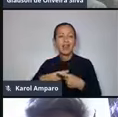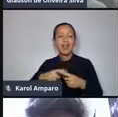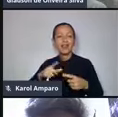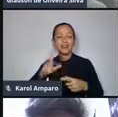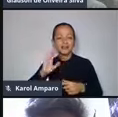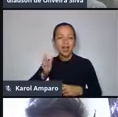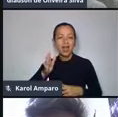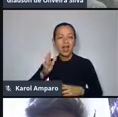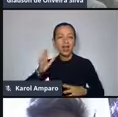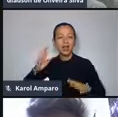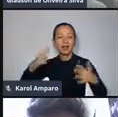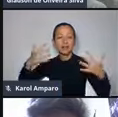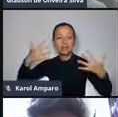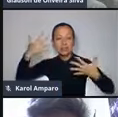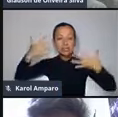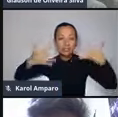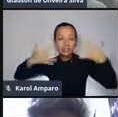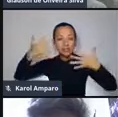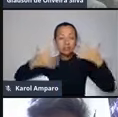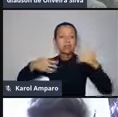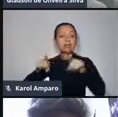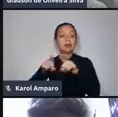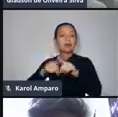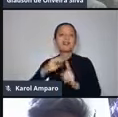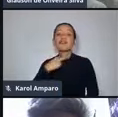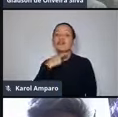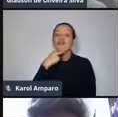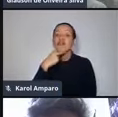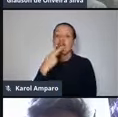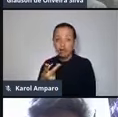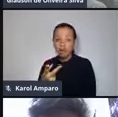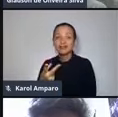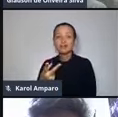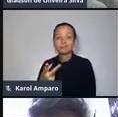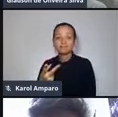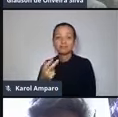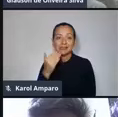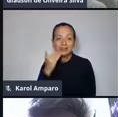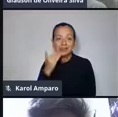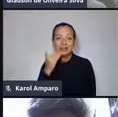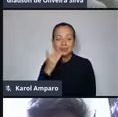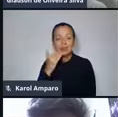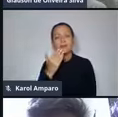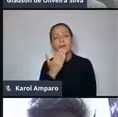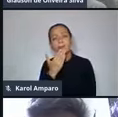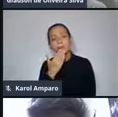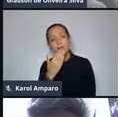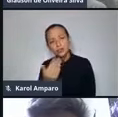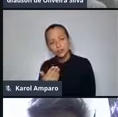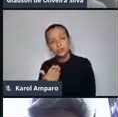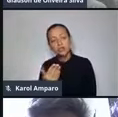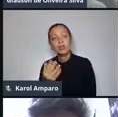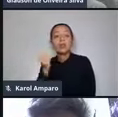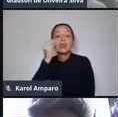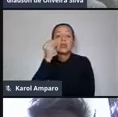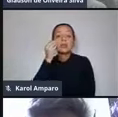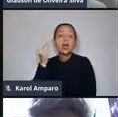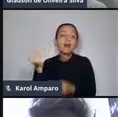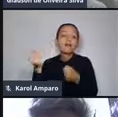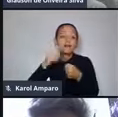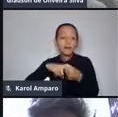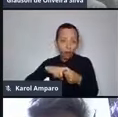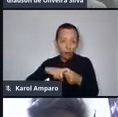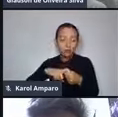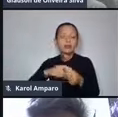travada, está travando também o áudio. Então, eu vou pedir uma gentileza para o senhor. A gente tentar restabelecer o